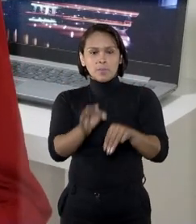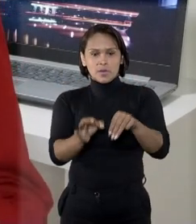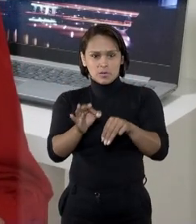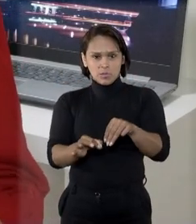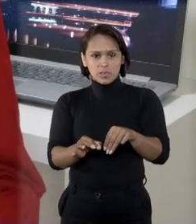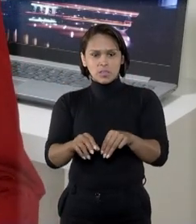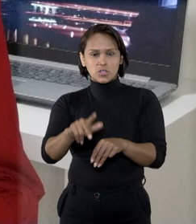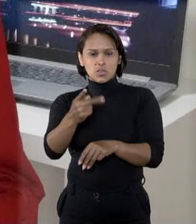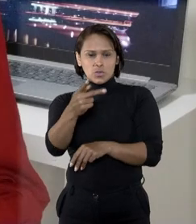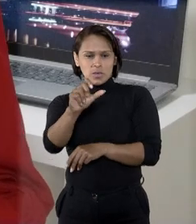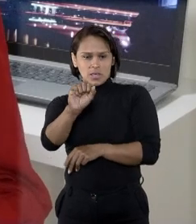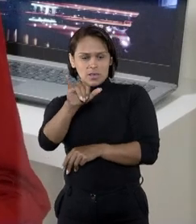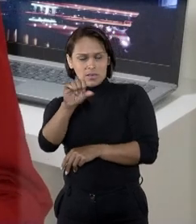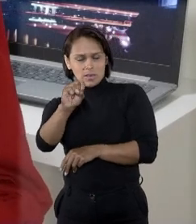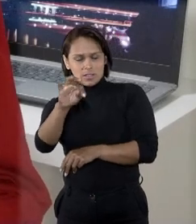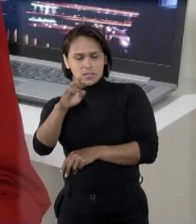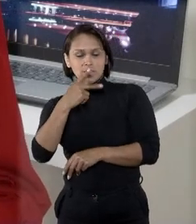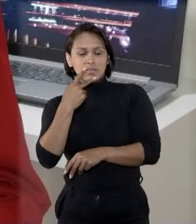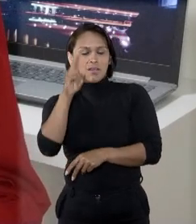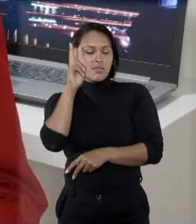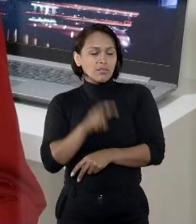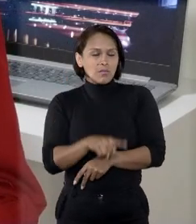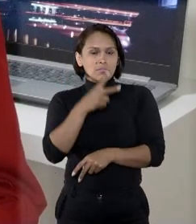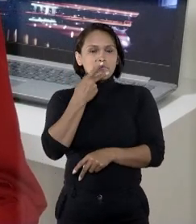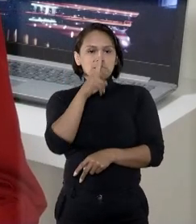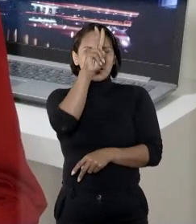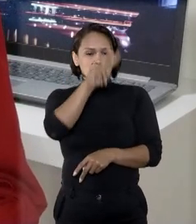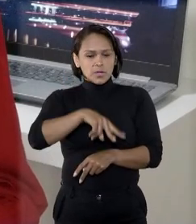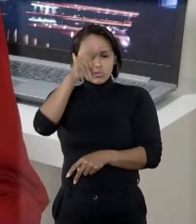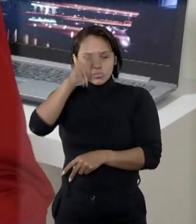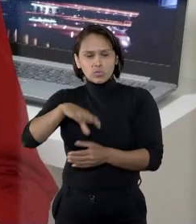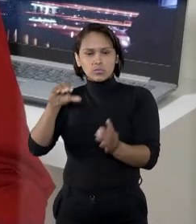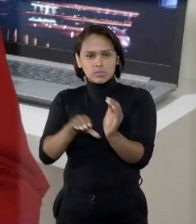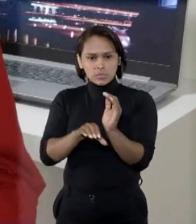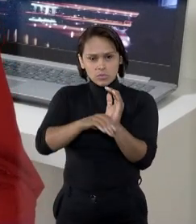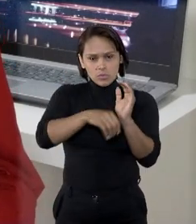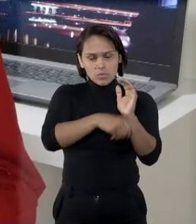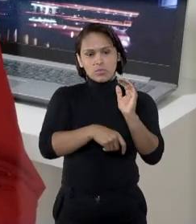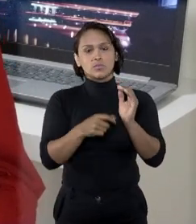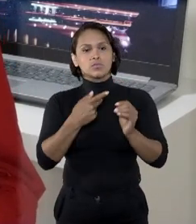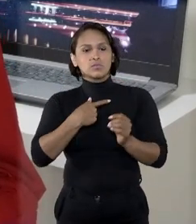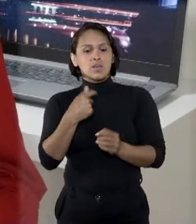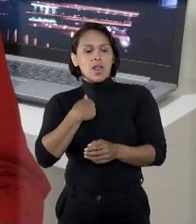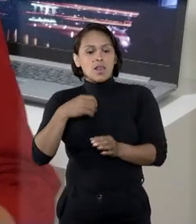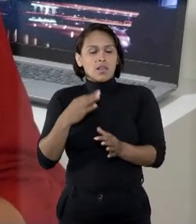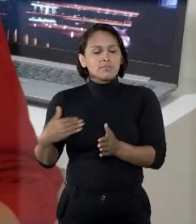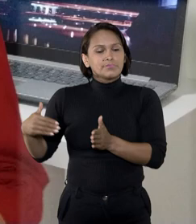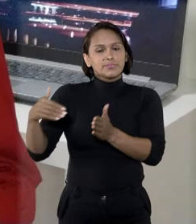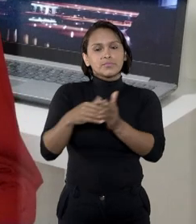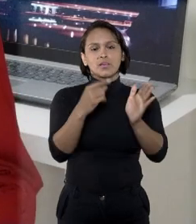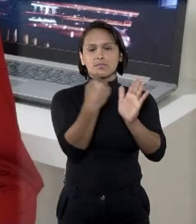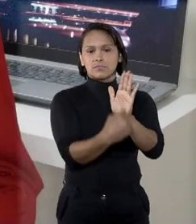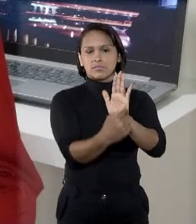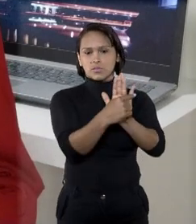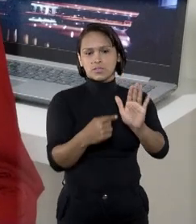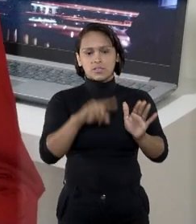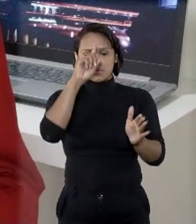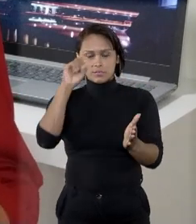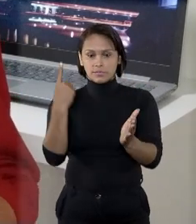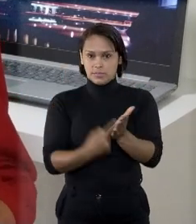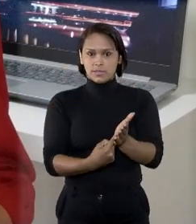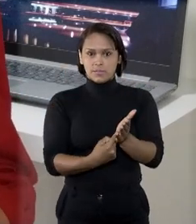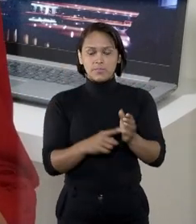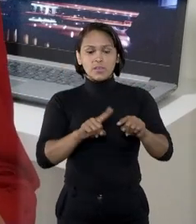Schietti Cruz, relator do caso, a não observância das formalidades previstas no Código de Processo Penal leva à nulidade do